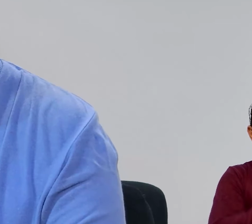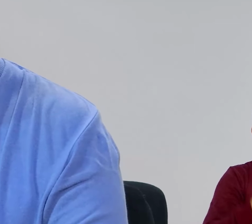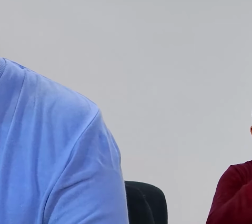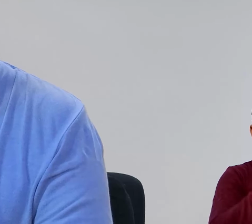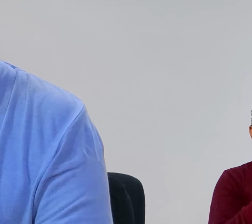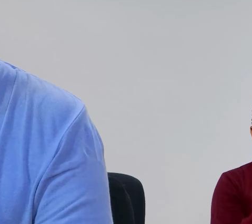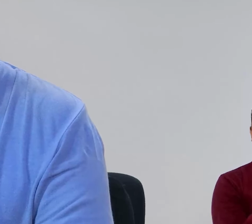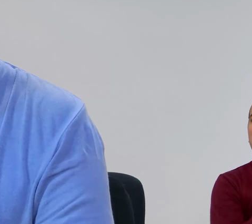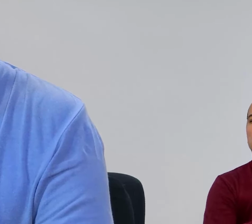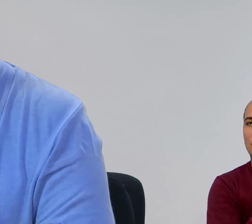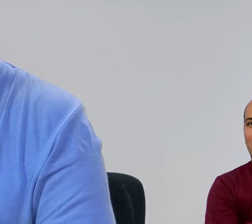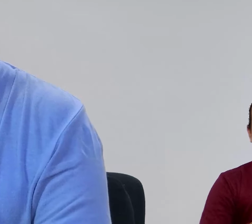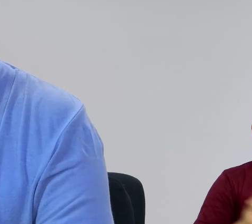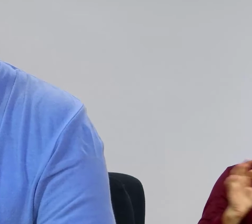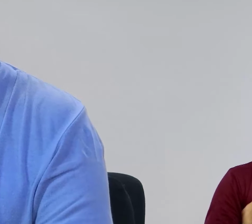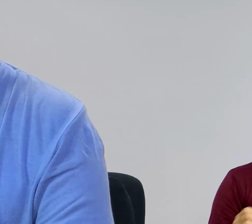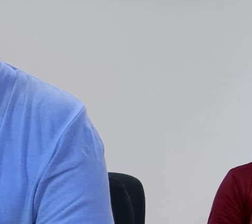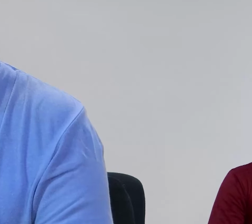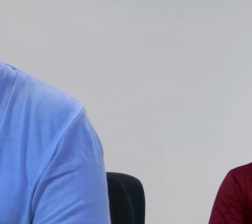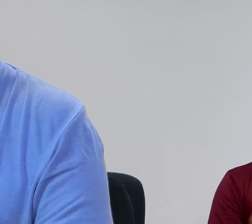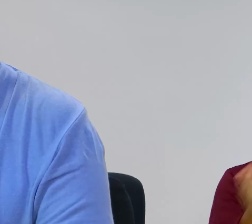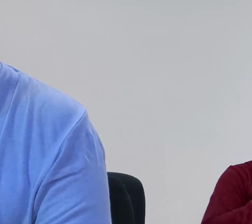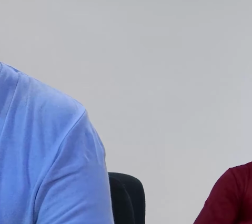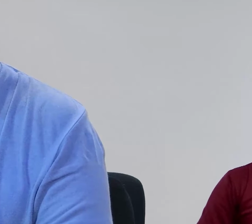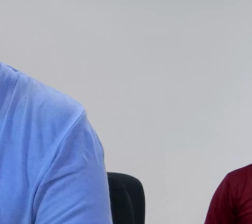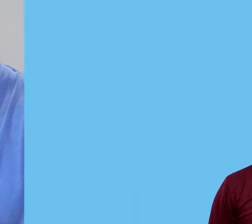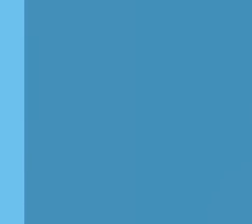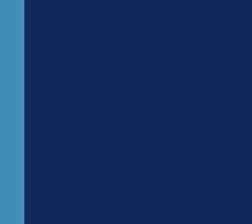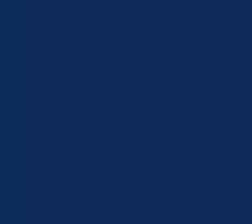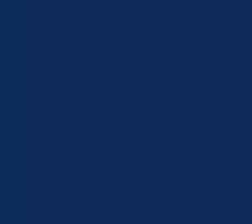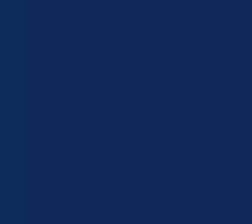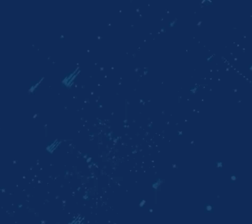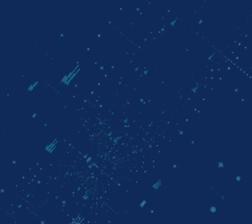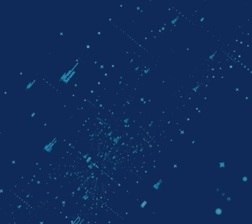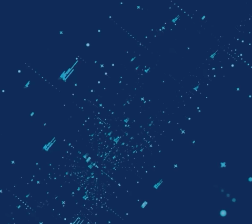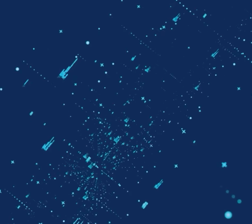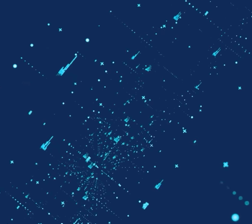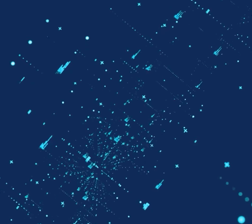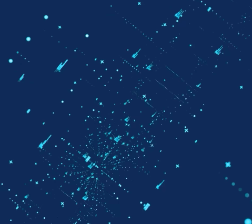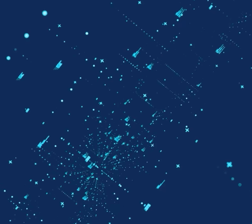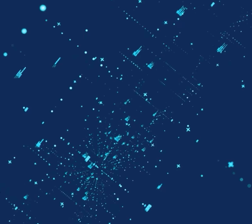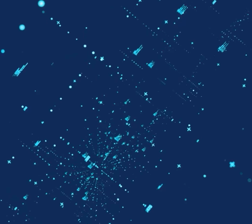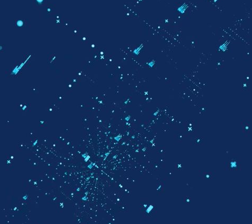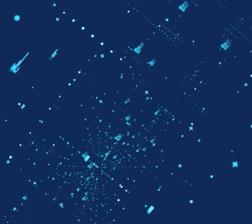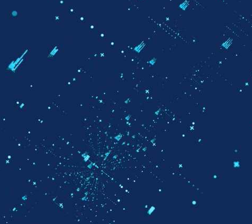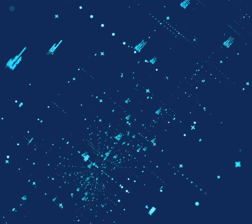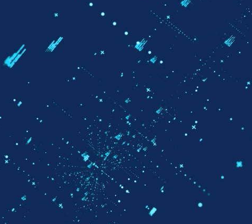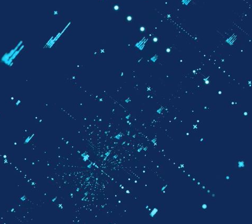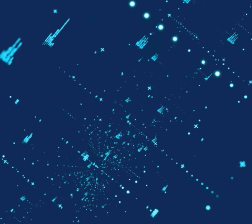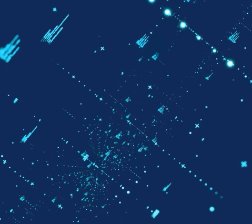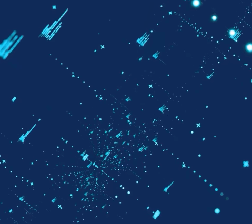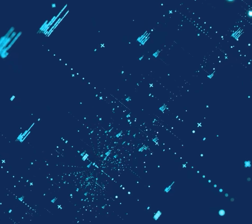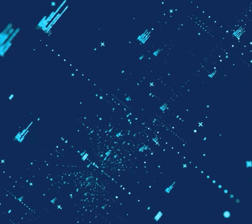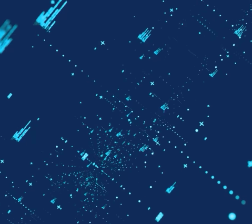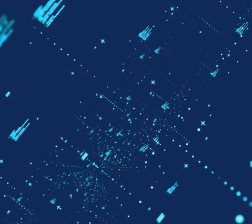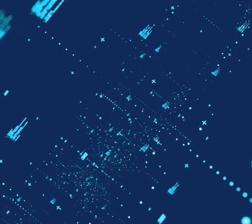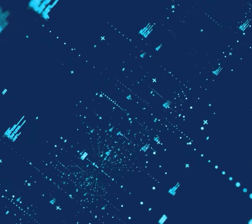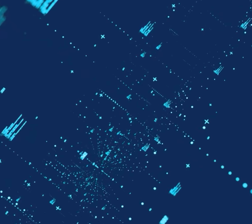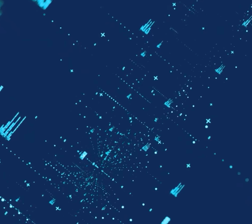digitais. Preparados para expandir os horizontes? Então bora começar! Em um fundo azul, o título Set